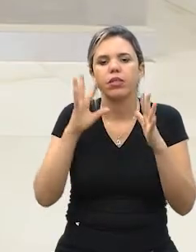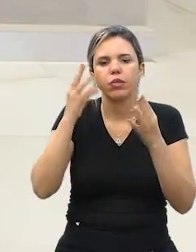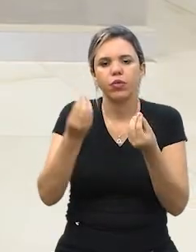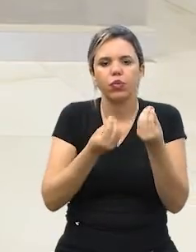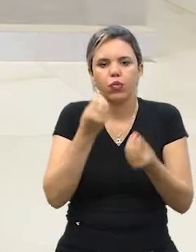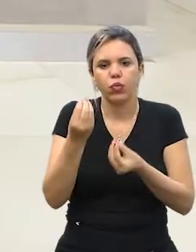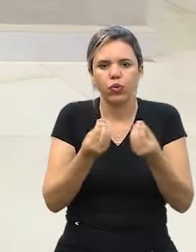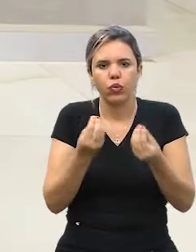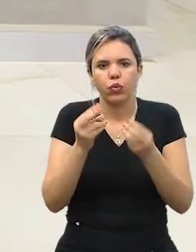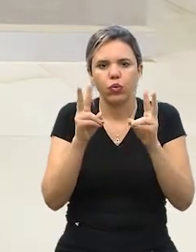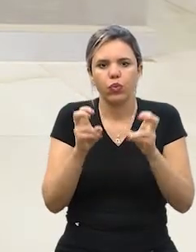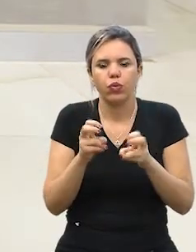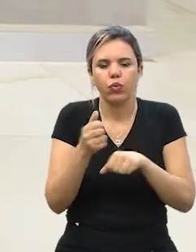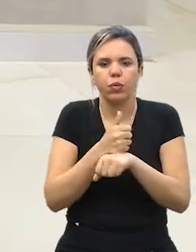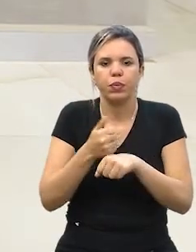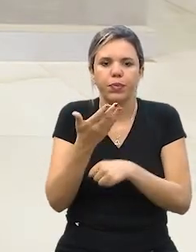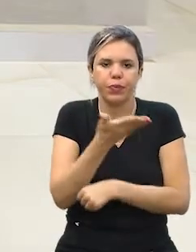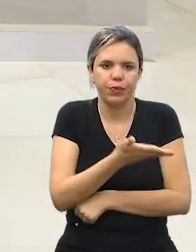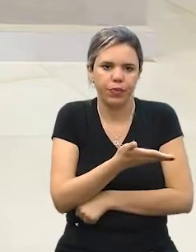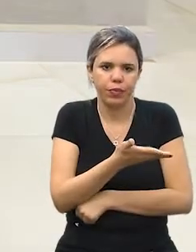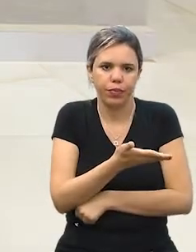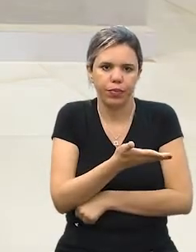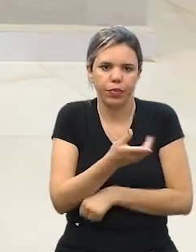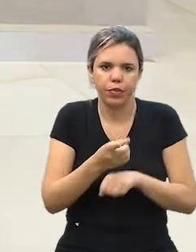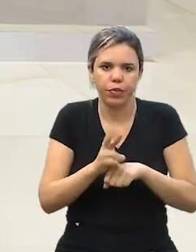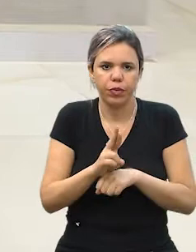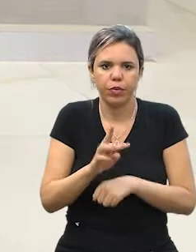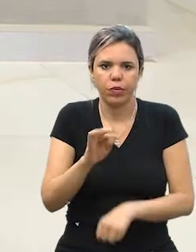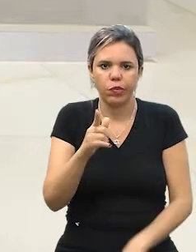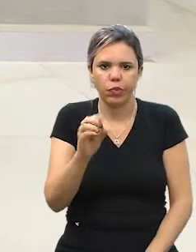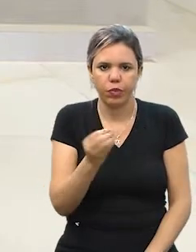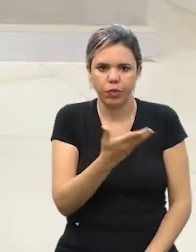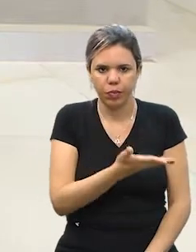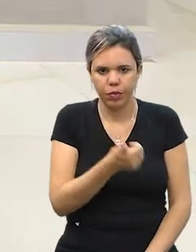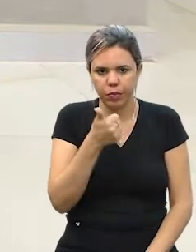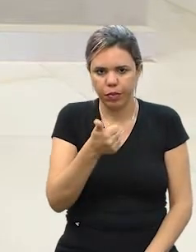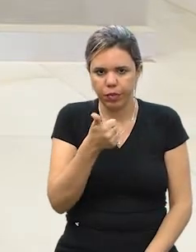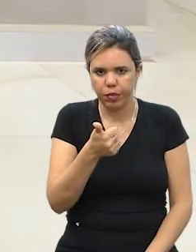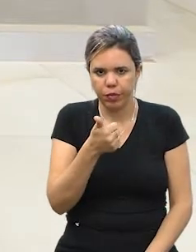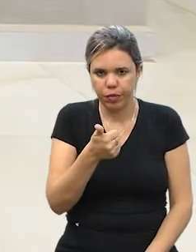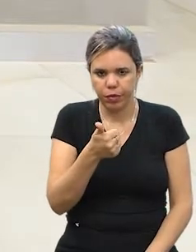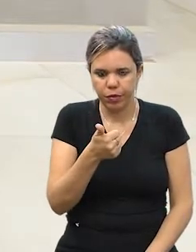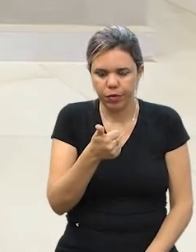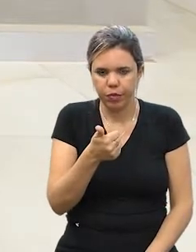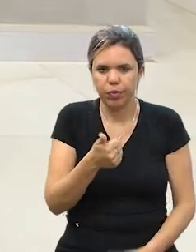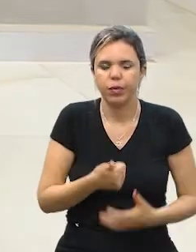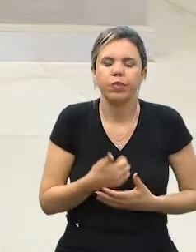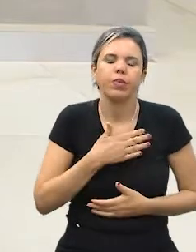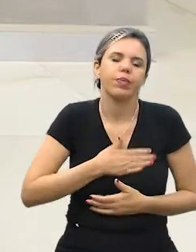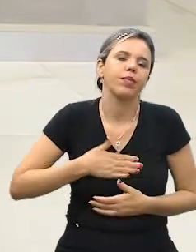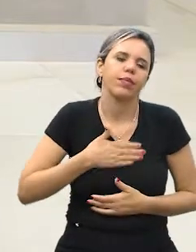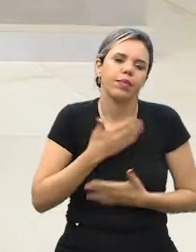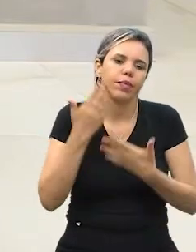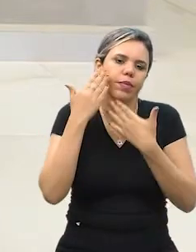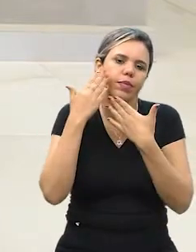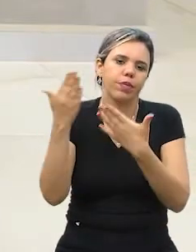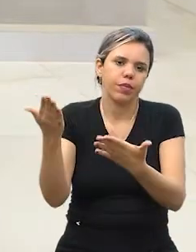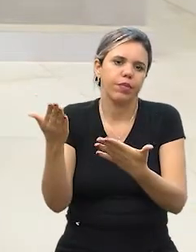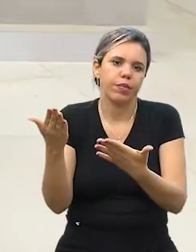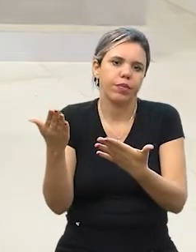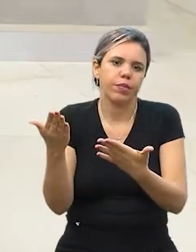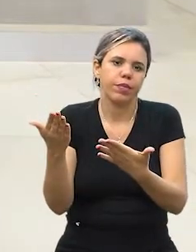entender um pouquinho mais sobre essa profissão, eu estou aqui com o Dr. Tiago. Tudo bem, doutor? Tudo bom, muito prazer. Obrigado